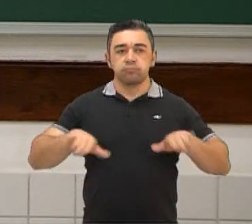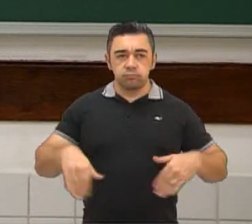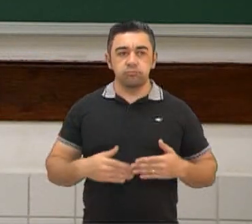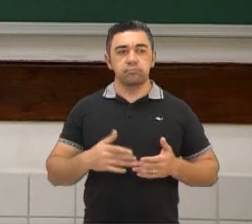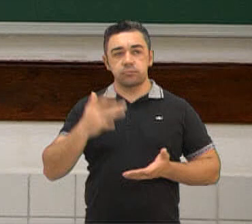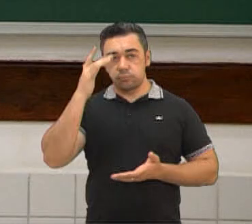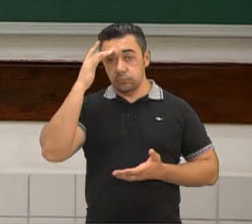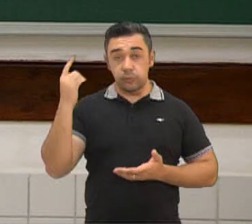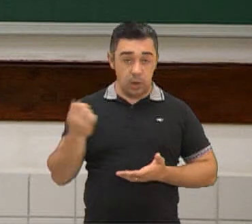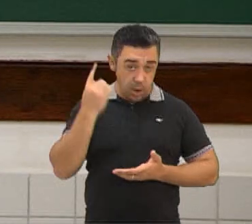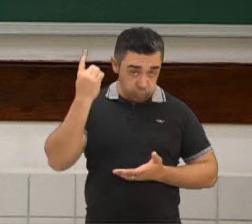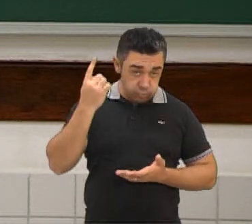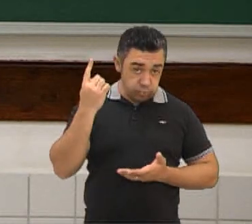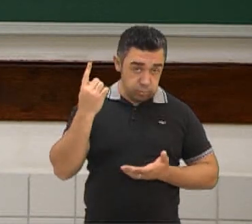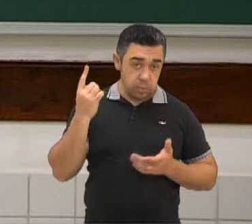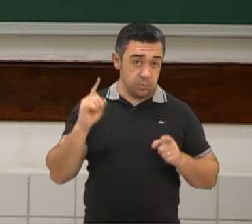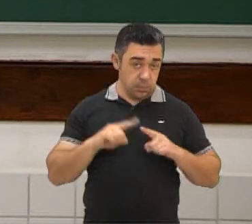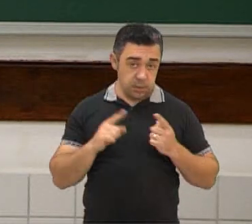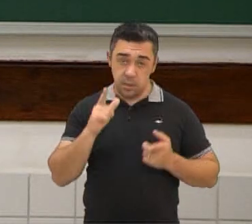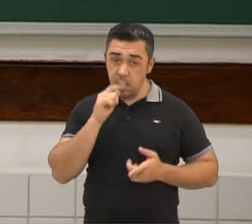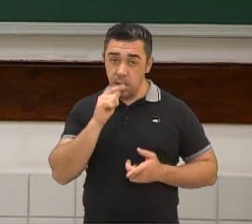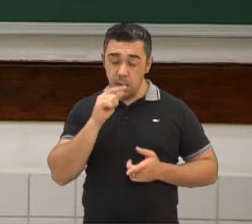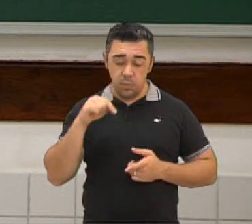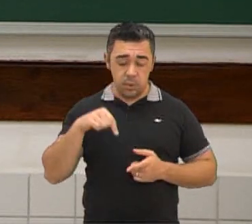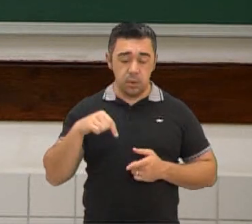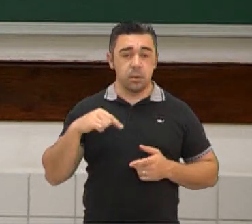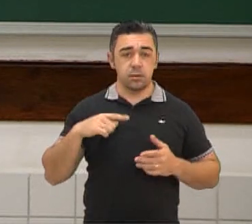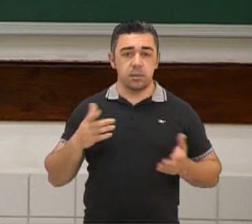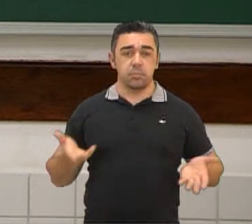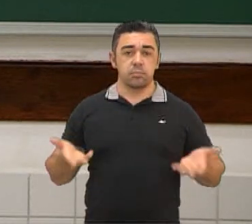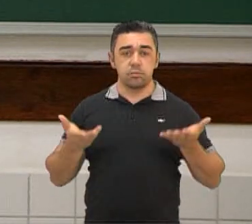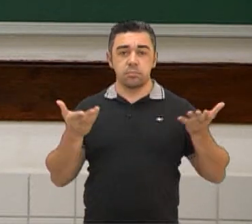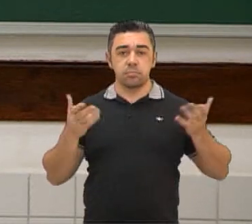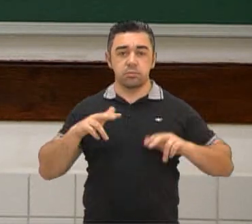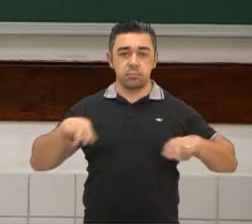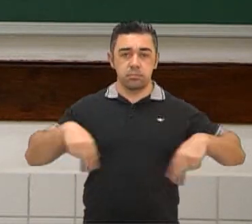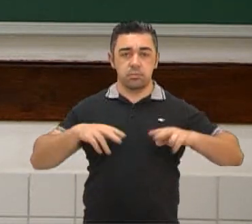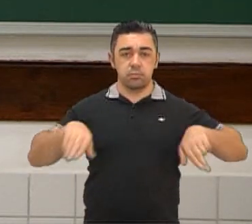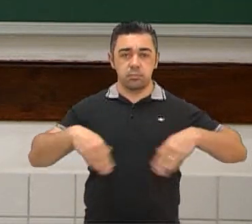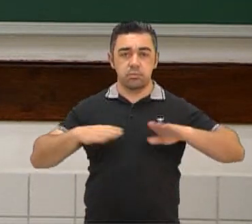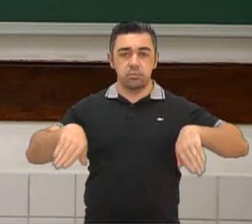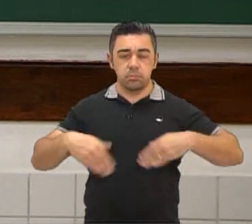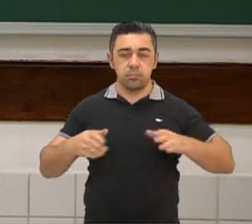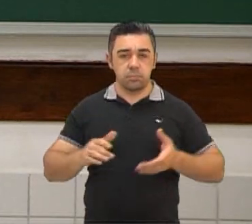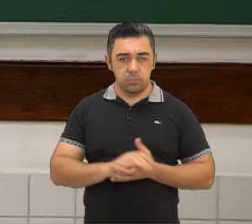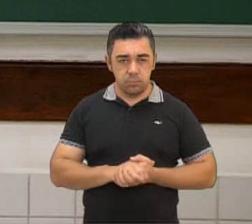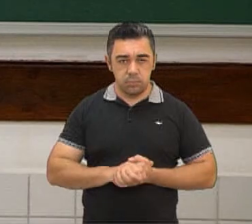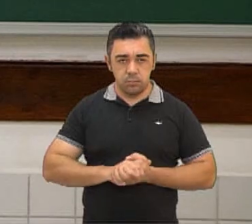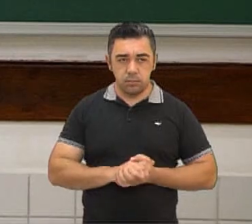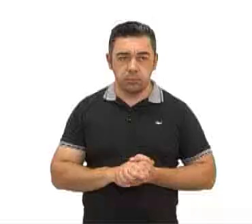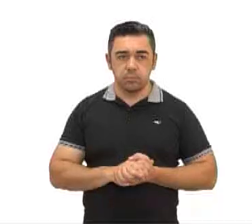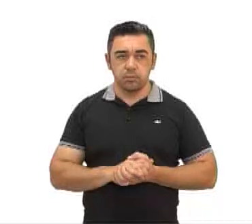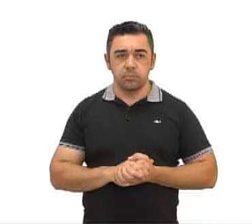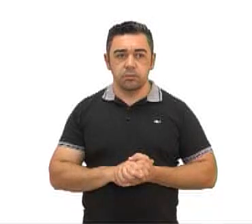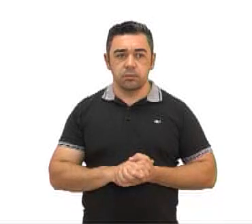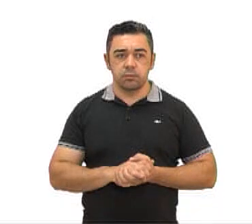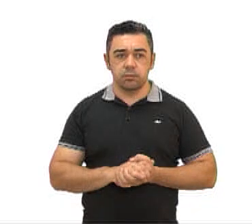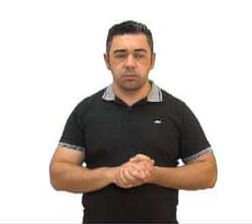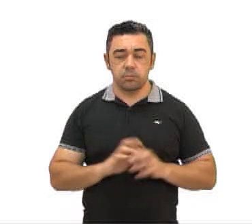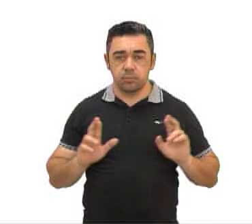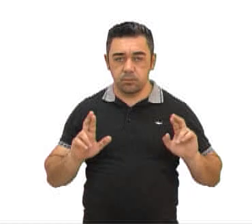jogador muito alto, né, a água faz com que ele flutue e acabe não apoiando o pé no chão.